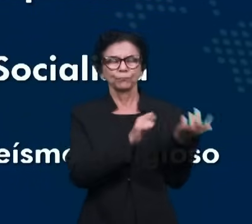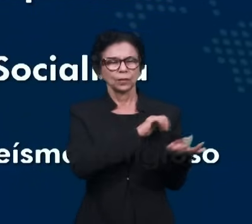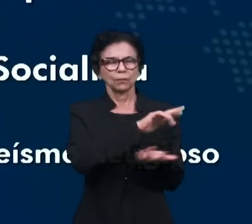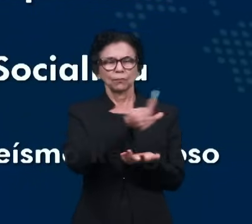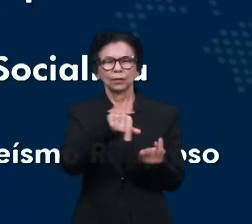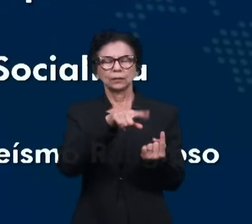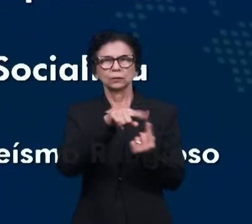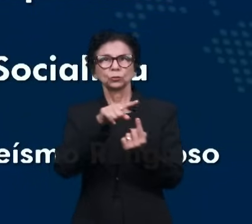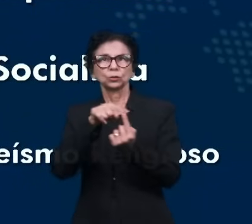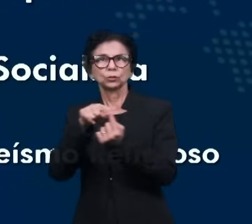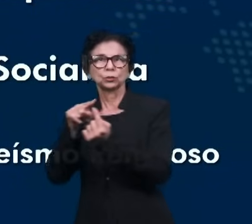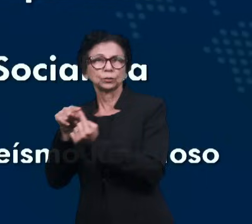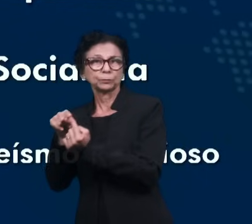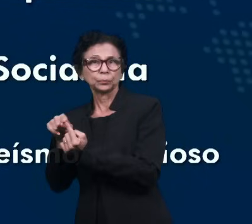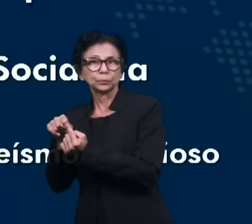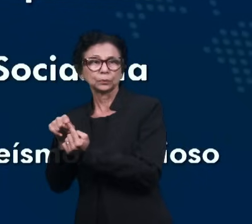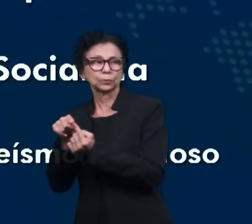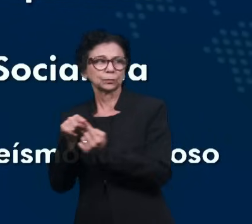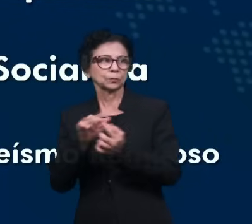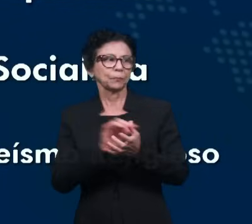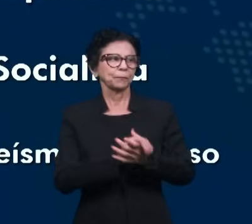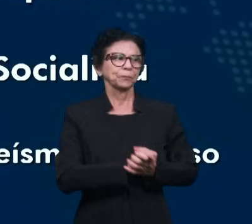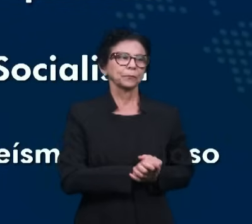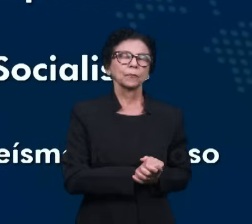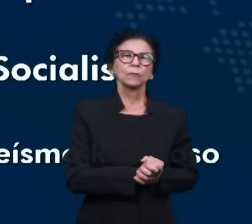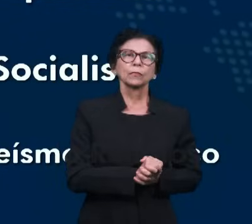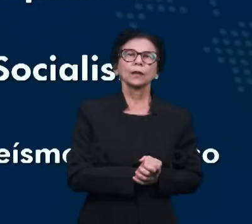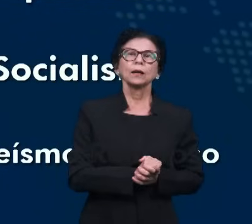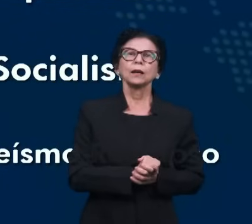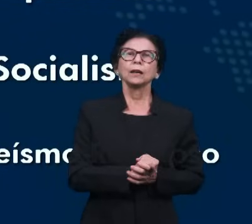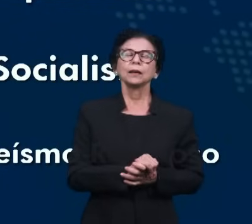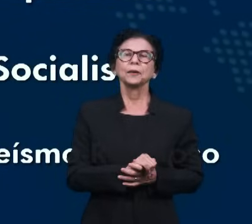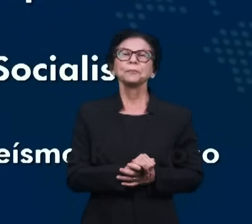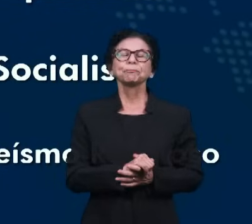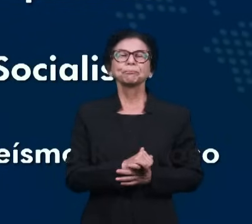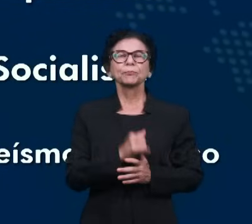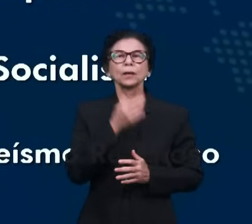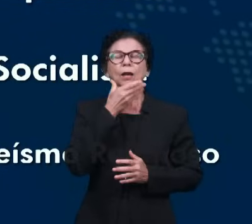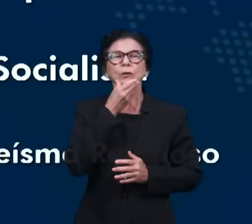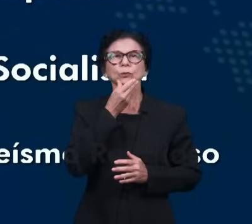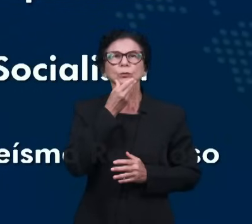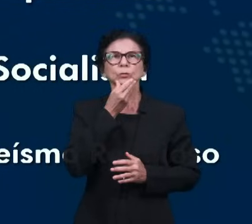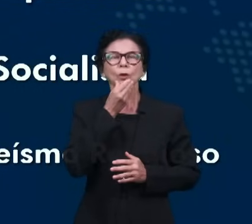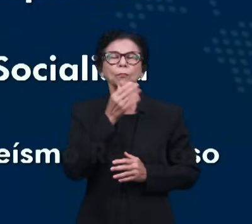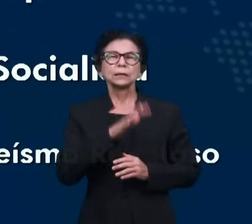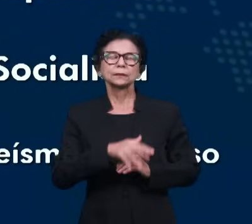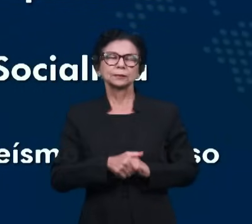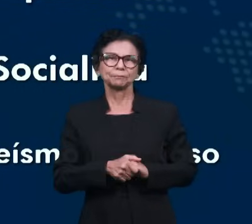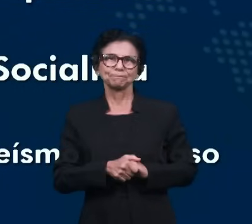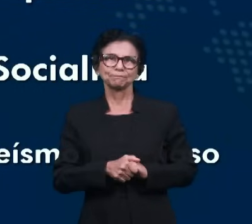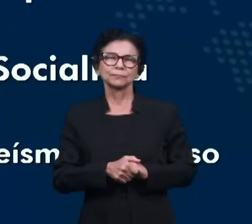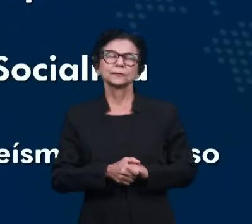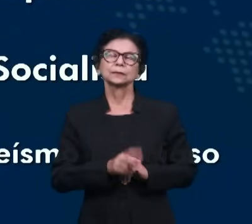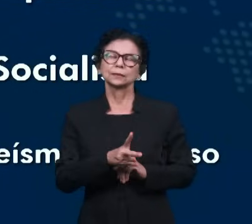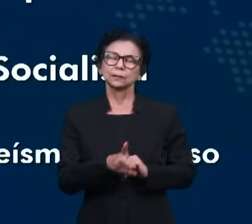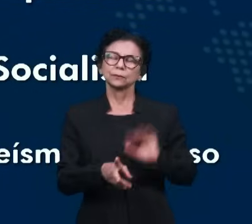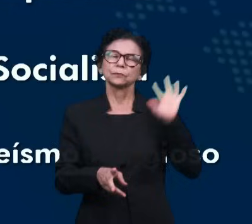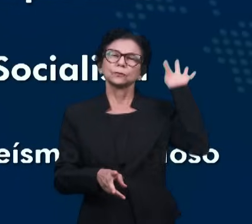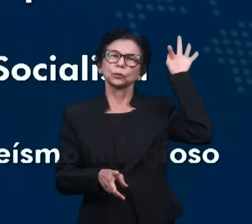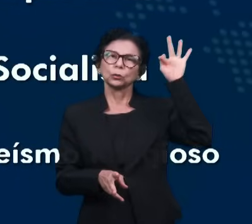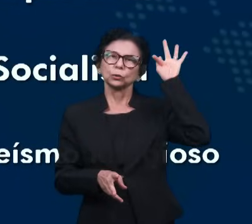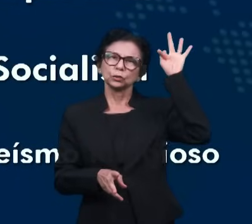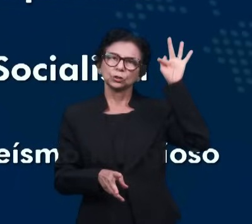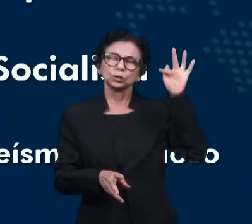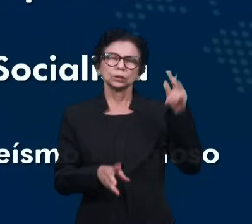os teólogos absorveram e acabou. Por quê? Filosofia e teologia são